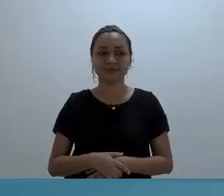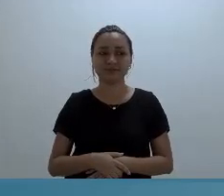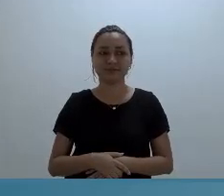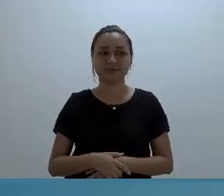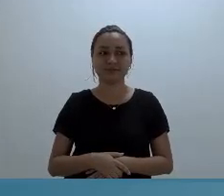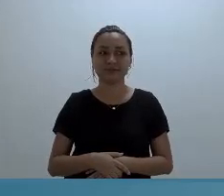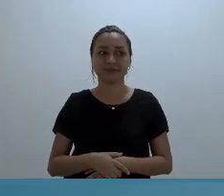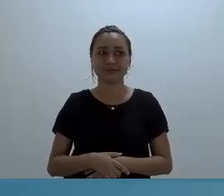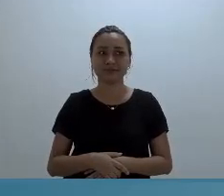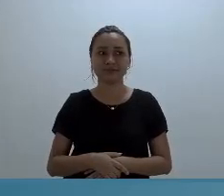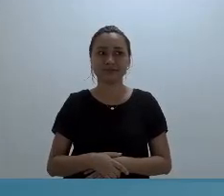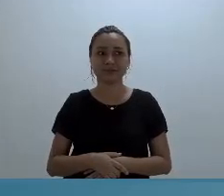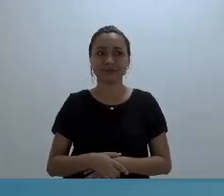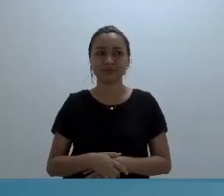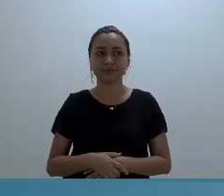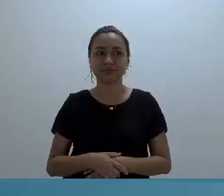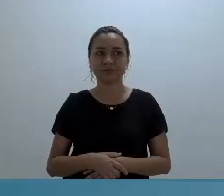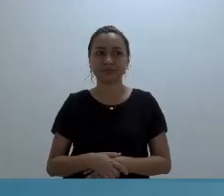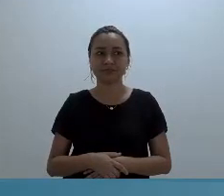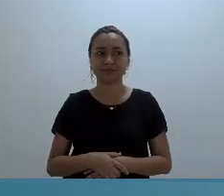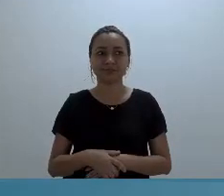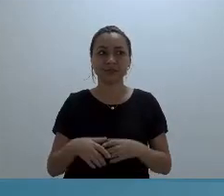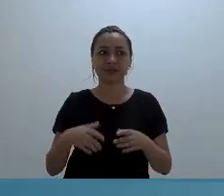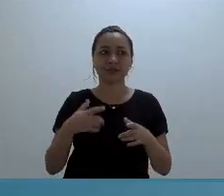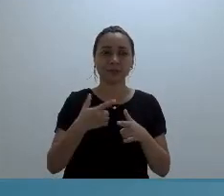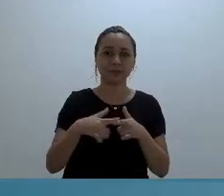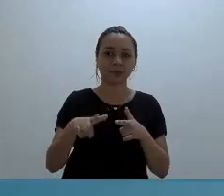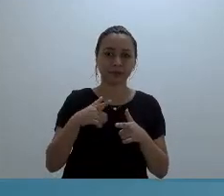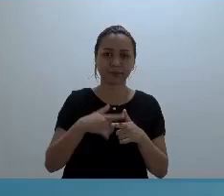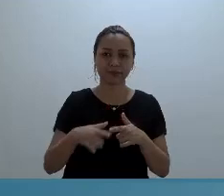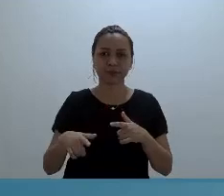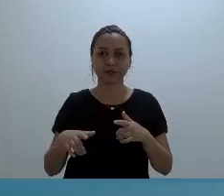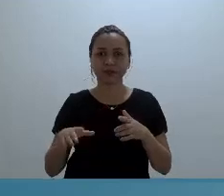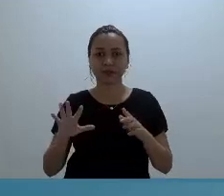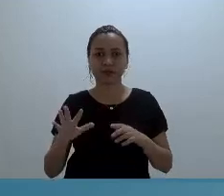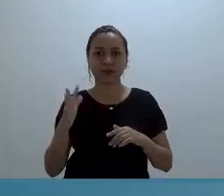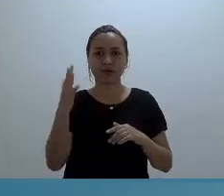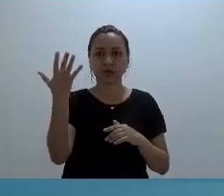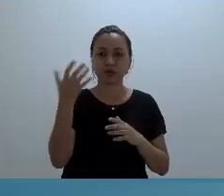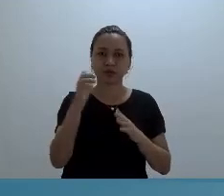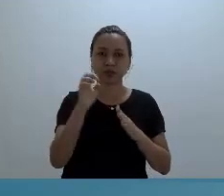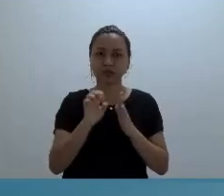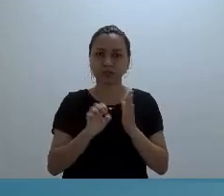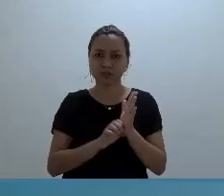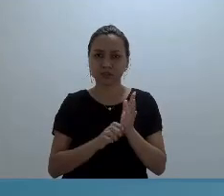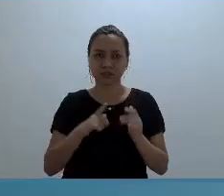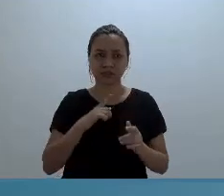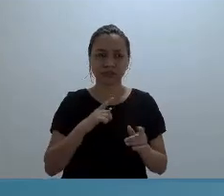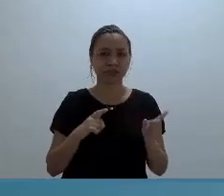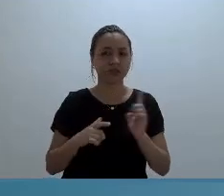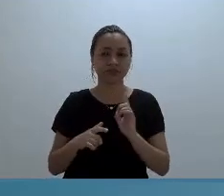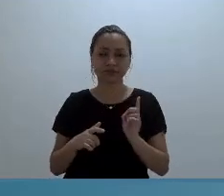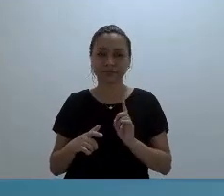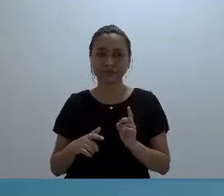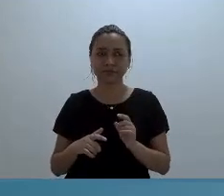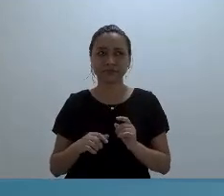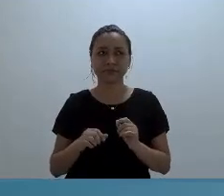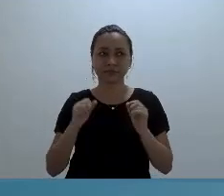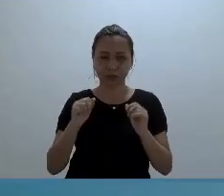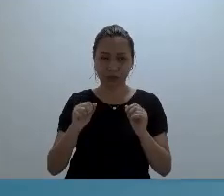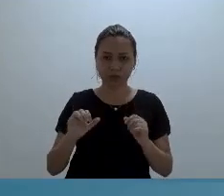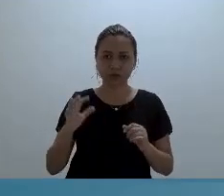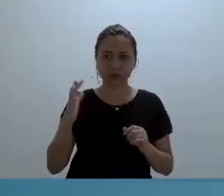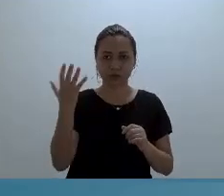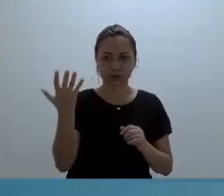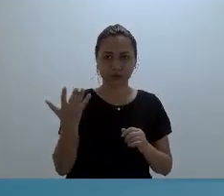qualquer registro de ocorrência que possa ter alterado essa atividade dos magistrados escritos da corregedoria e se